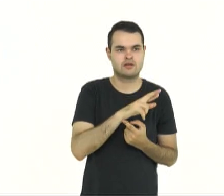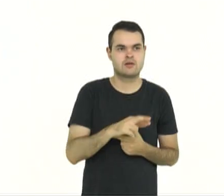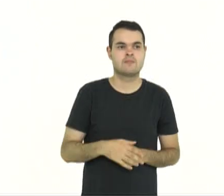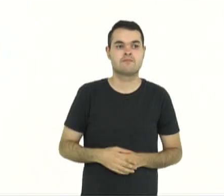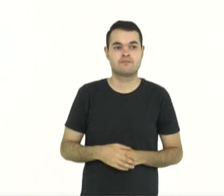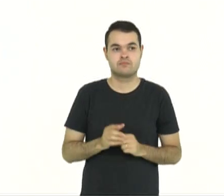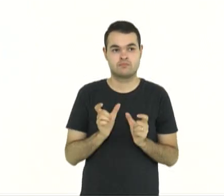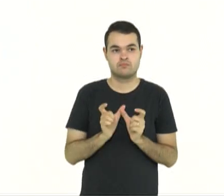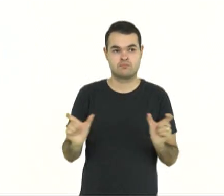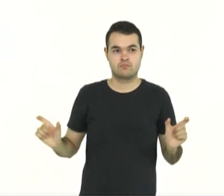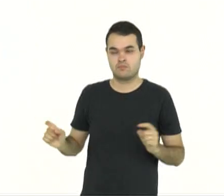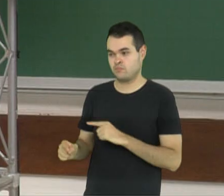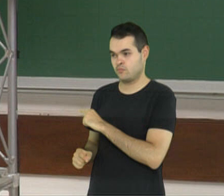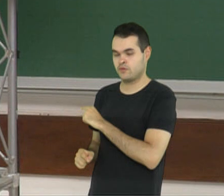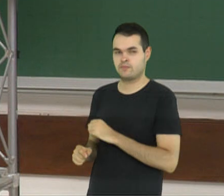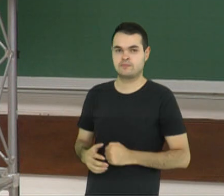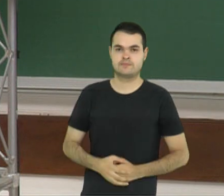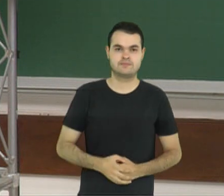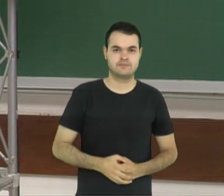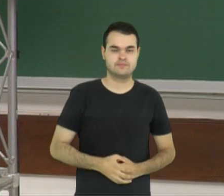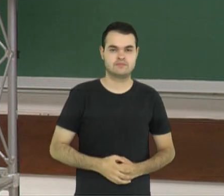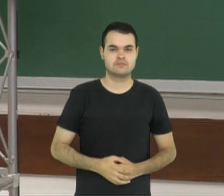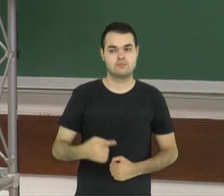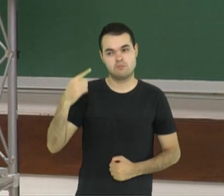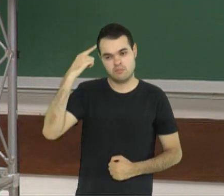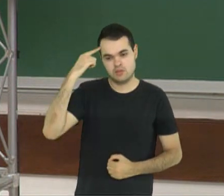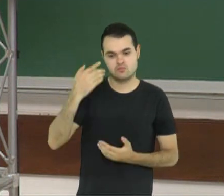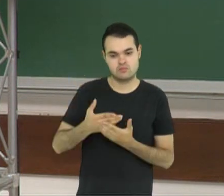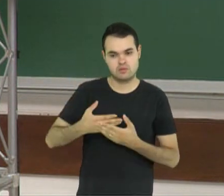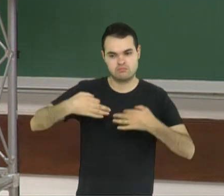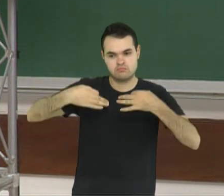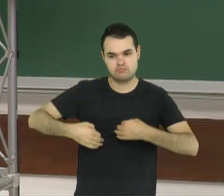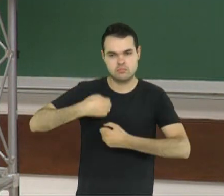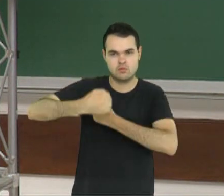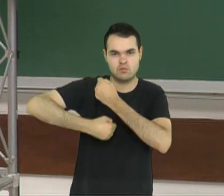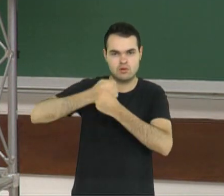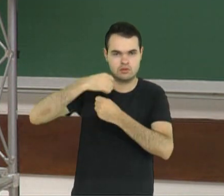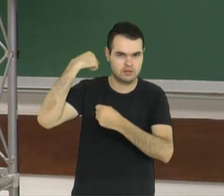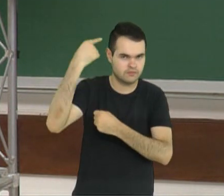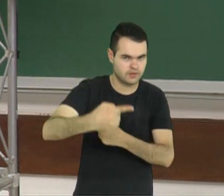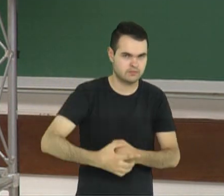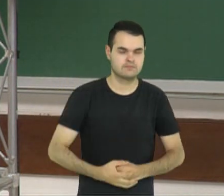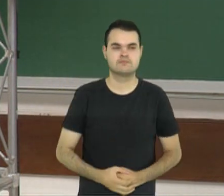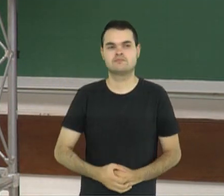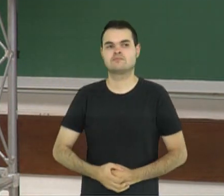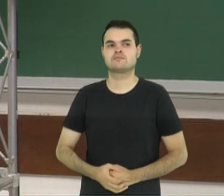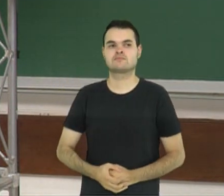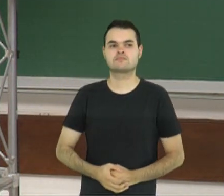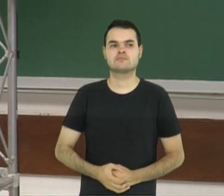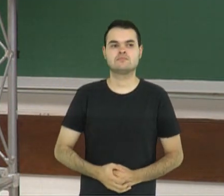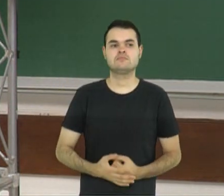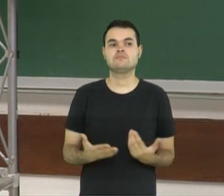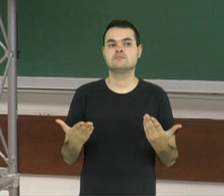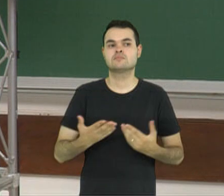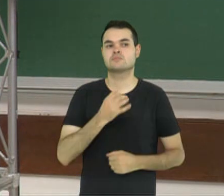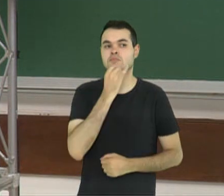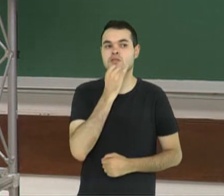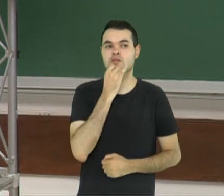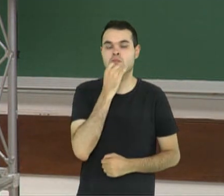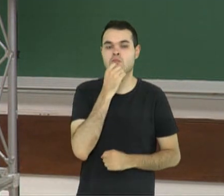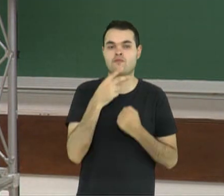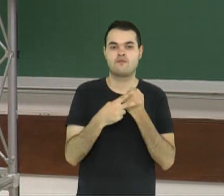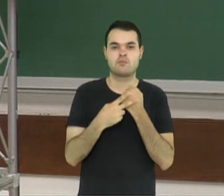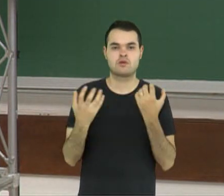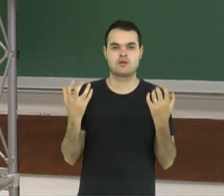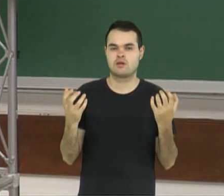estudar direito no próximo ano. Penso estudar direito no próximo ano. Agora, um exemplo com o verbo